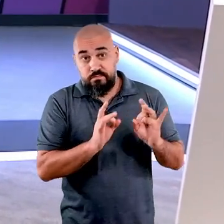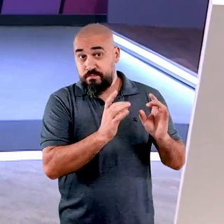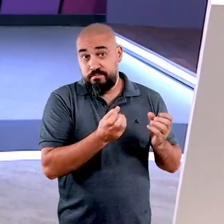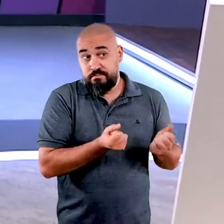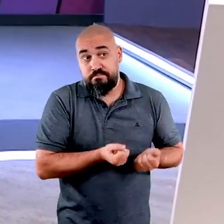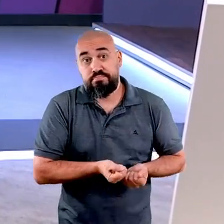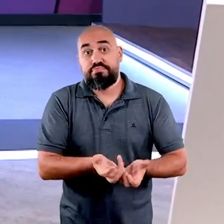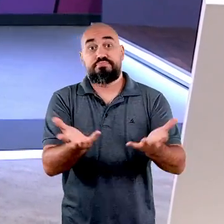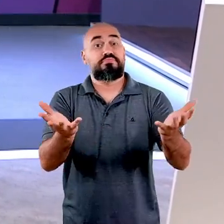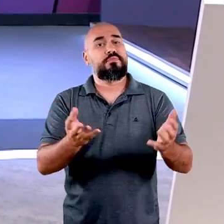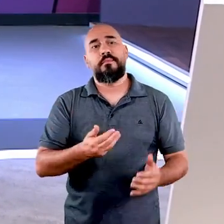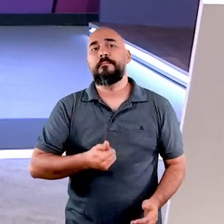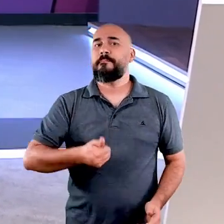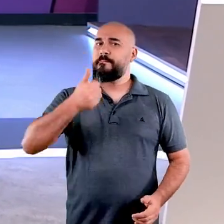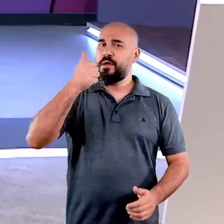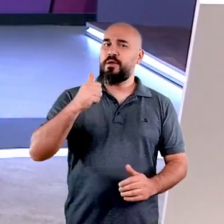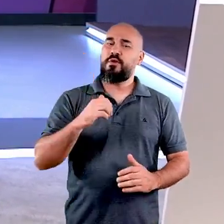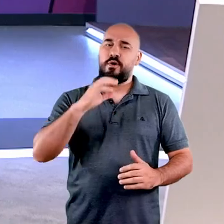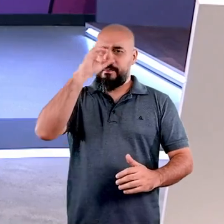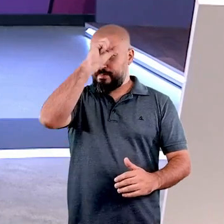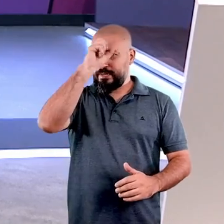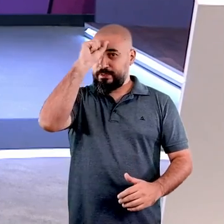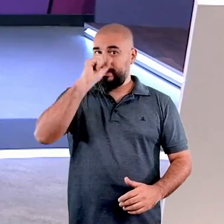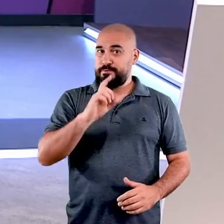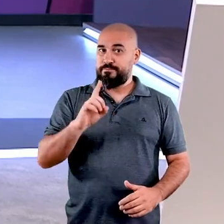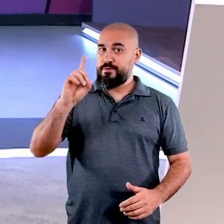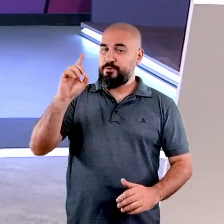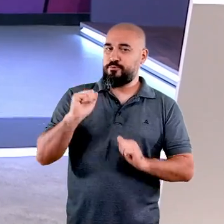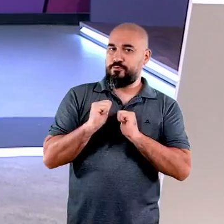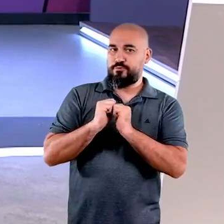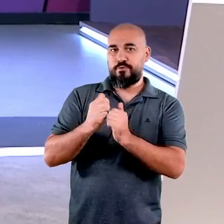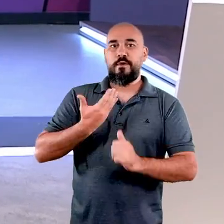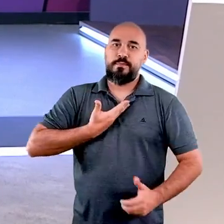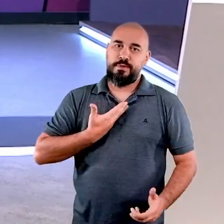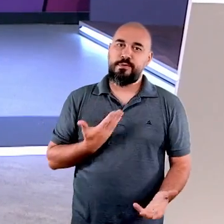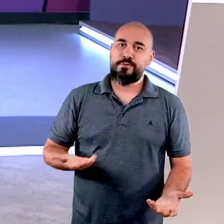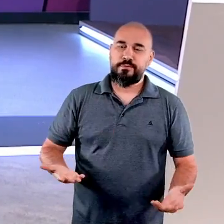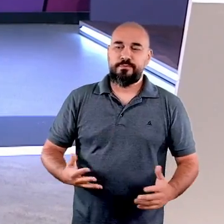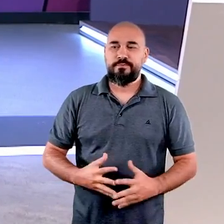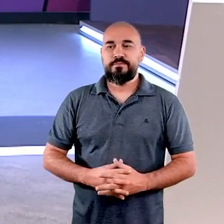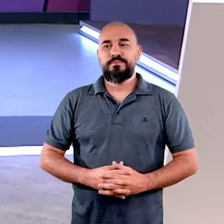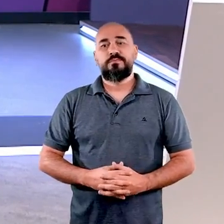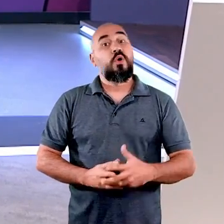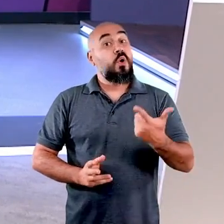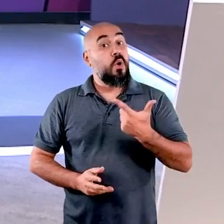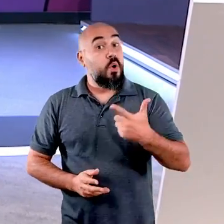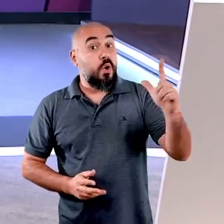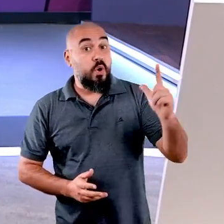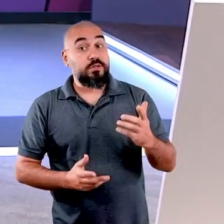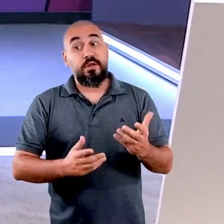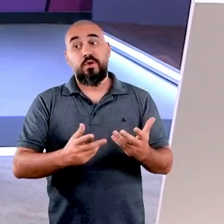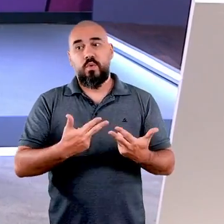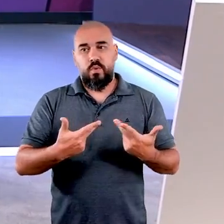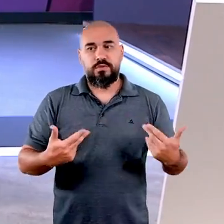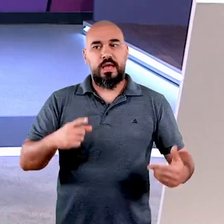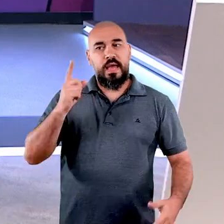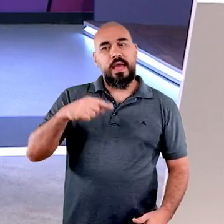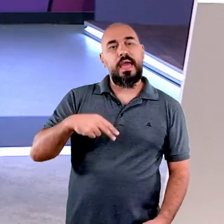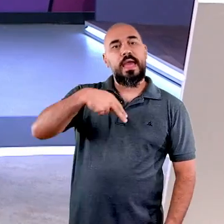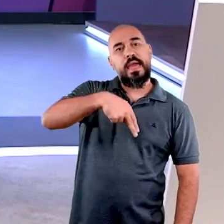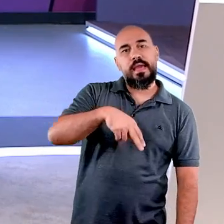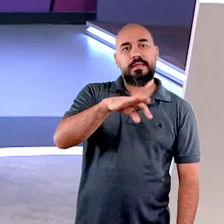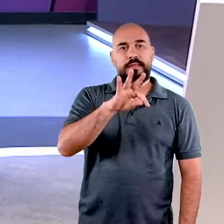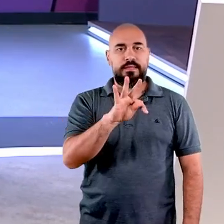Deus. O outro convite que eu quero lhe fazer é para acompanhar o programa Arena do Futuro no